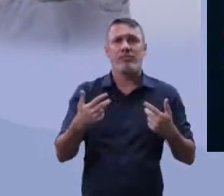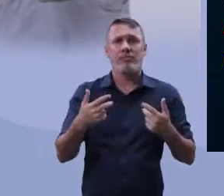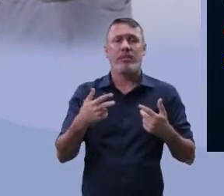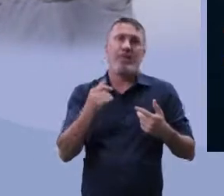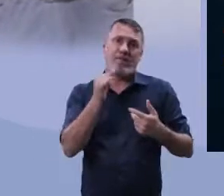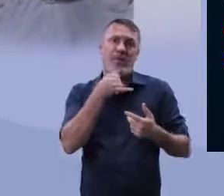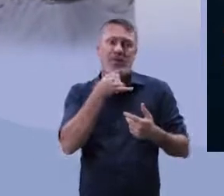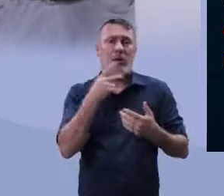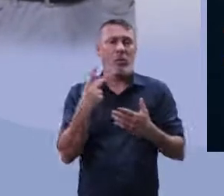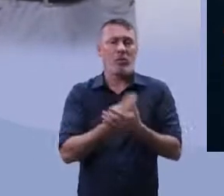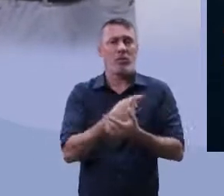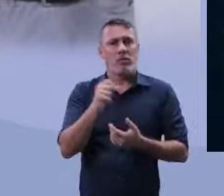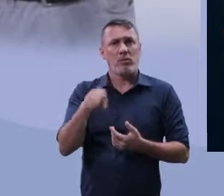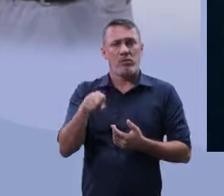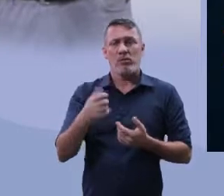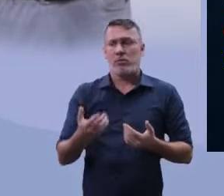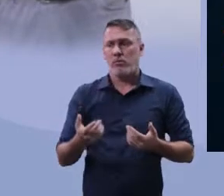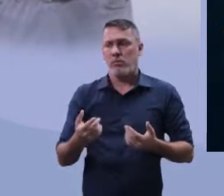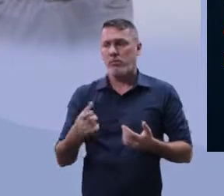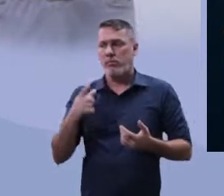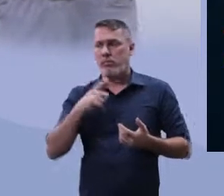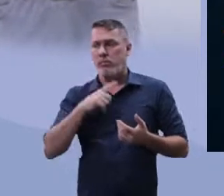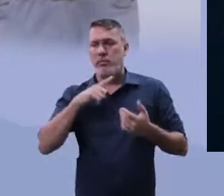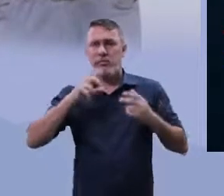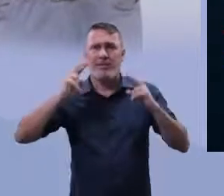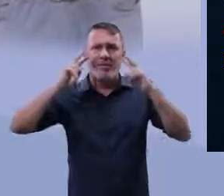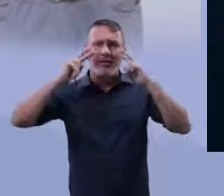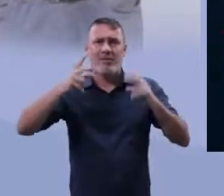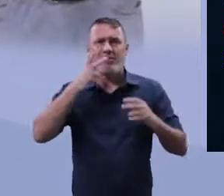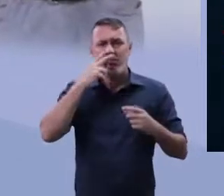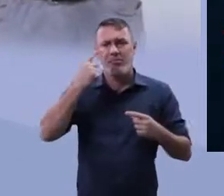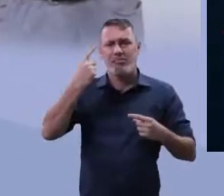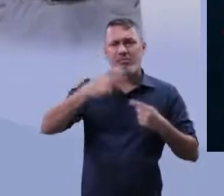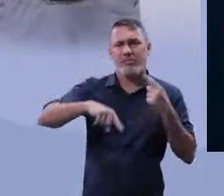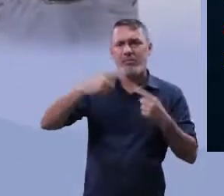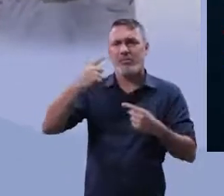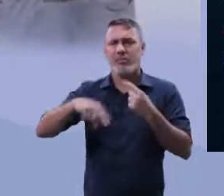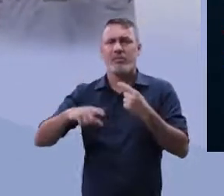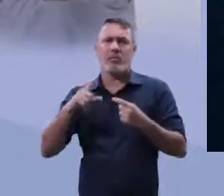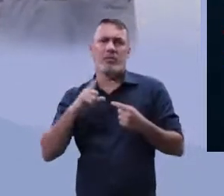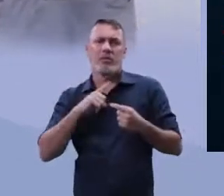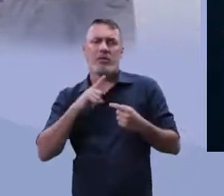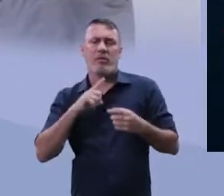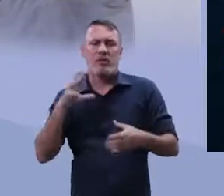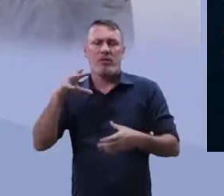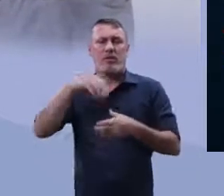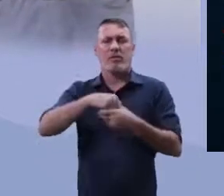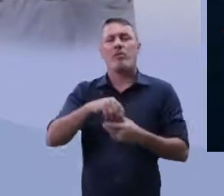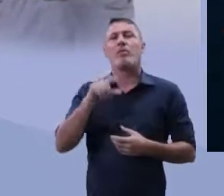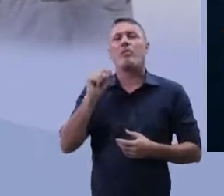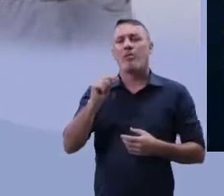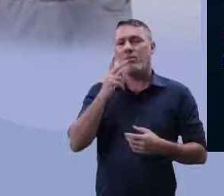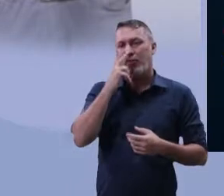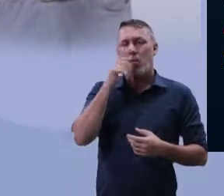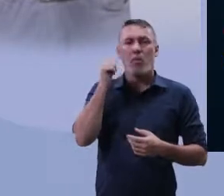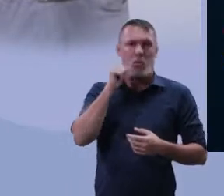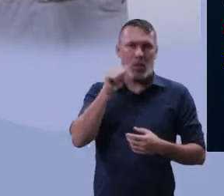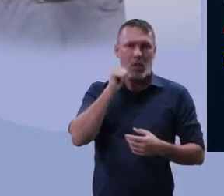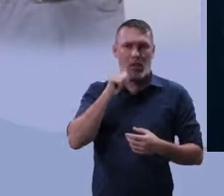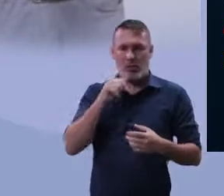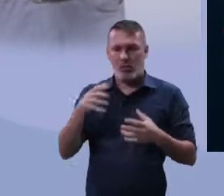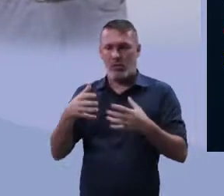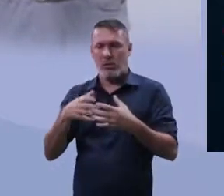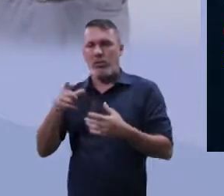do trabalho, e infelizmente ela acontece, né, que é uma visão muito deturpada, né, ao colocar que